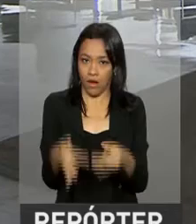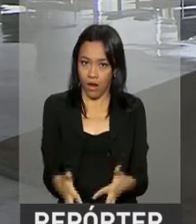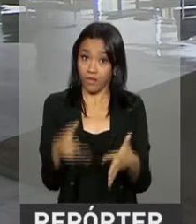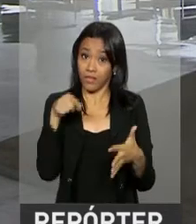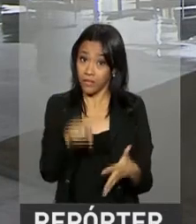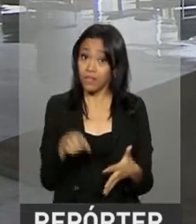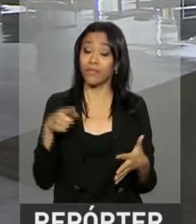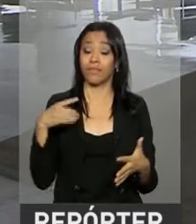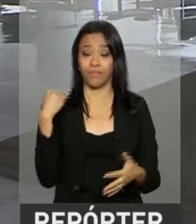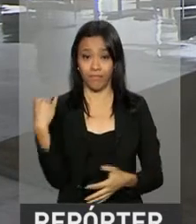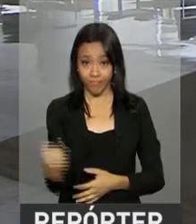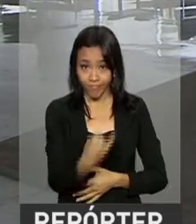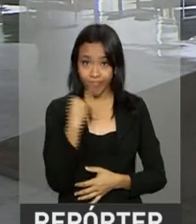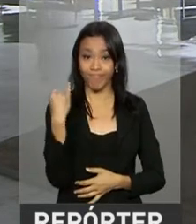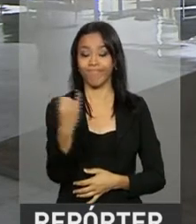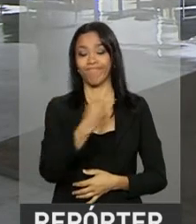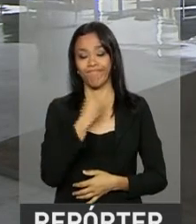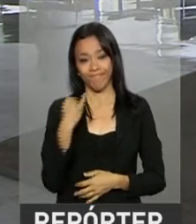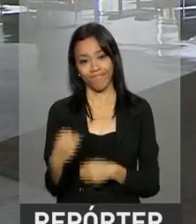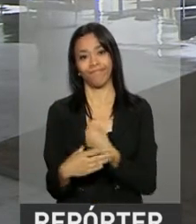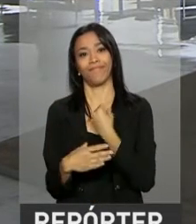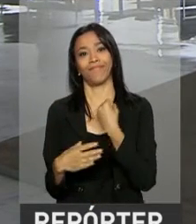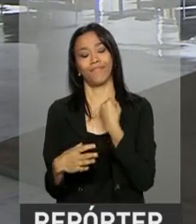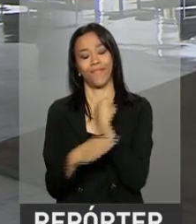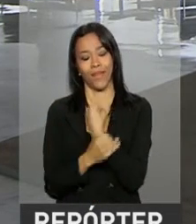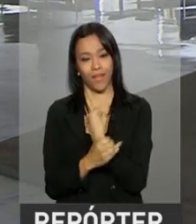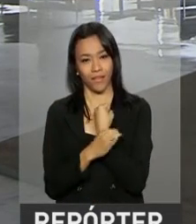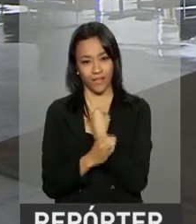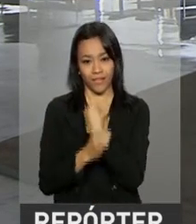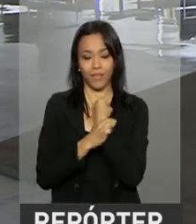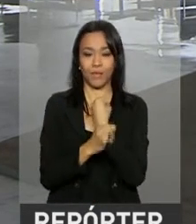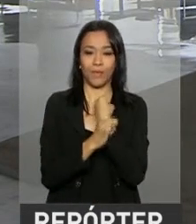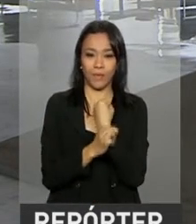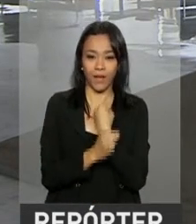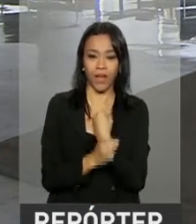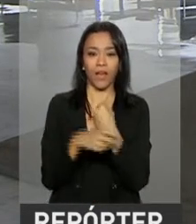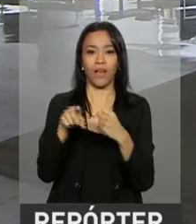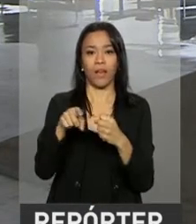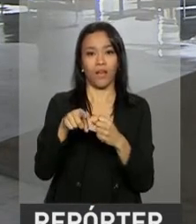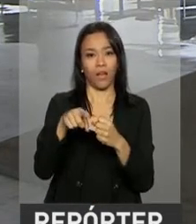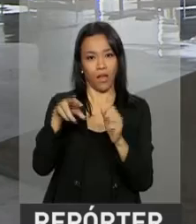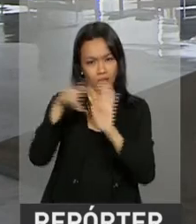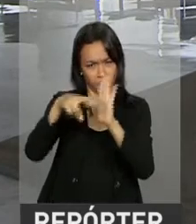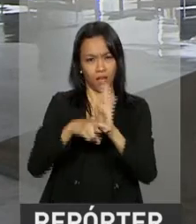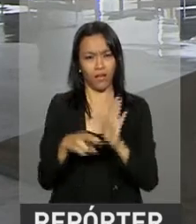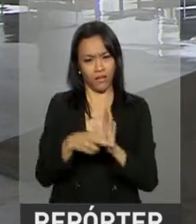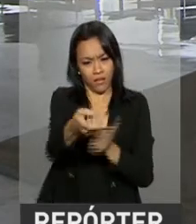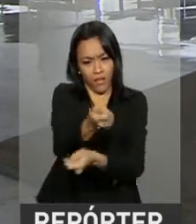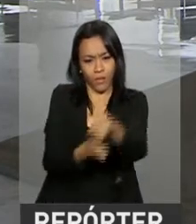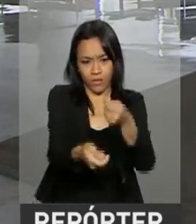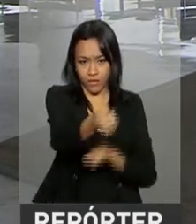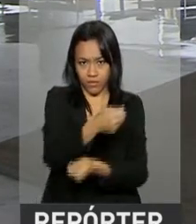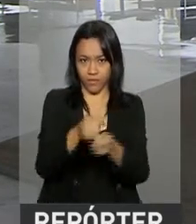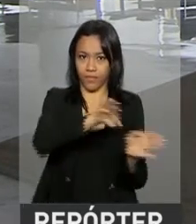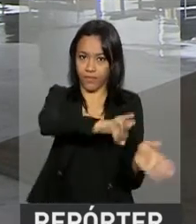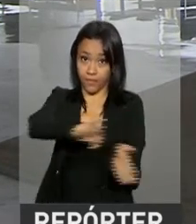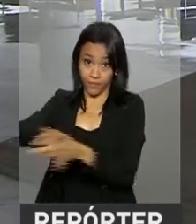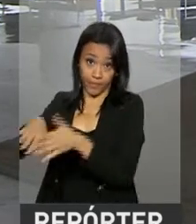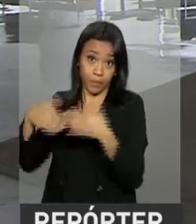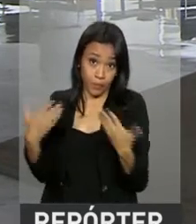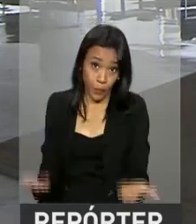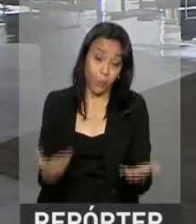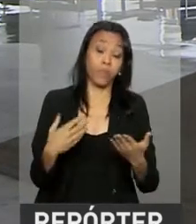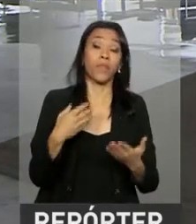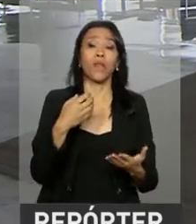para garantir a i no que garante o enquadramento nos termos da renegociação mollendo falando ainda e